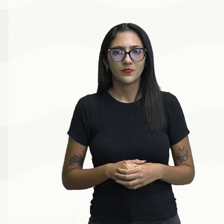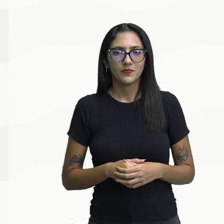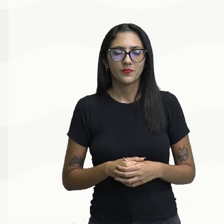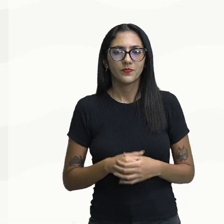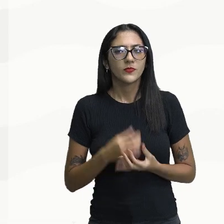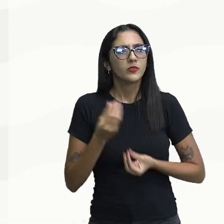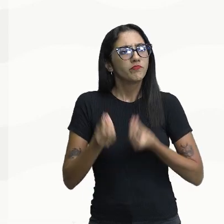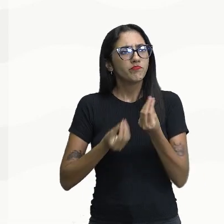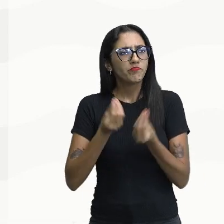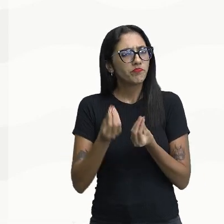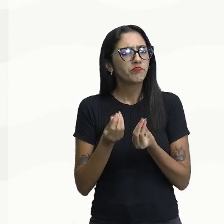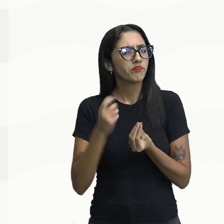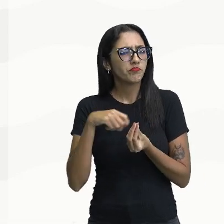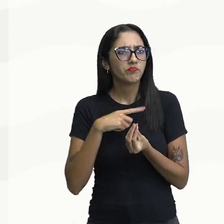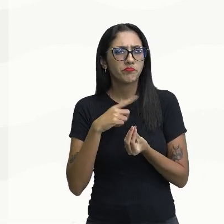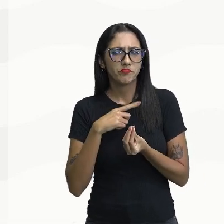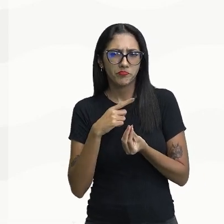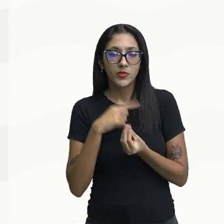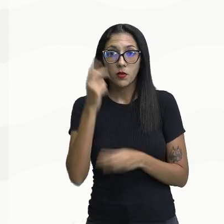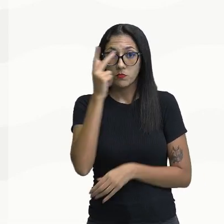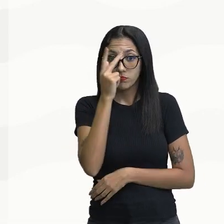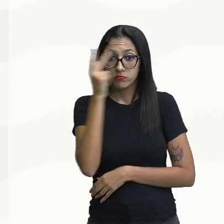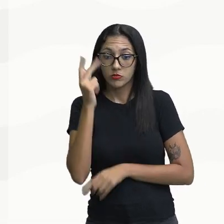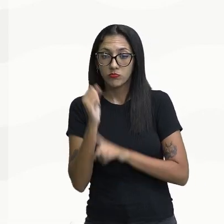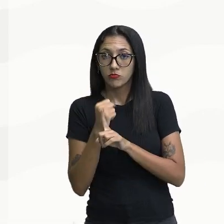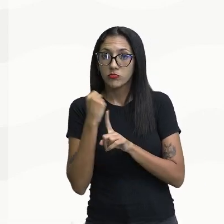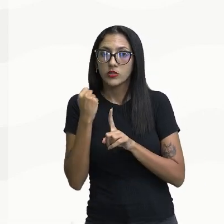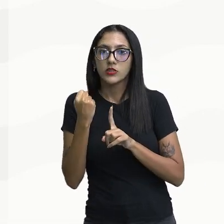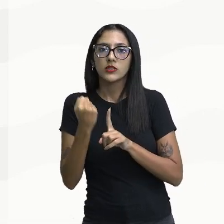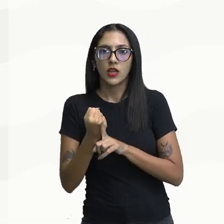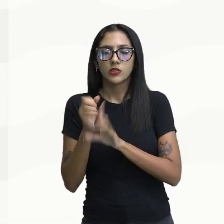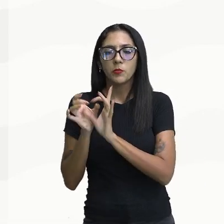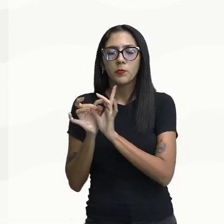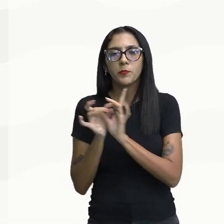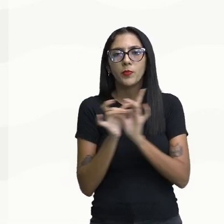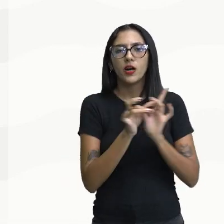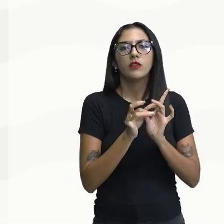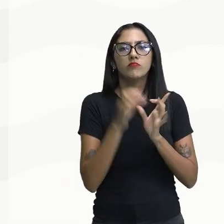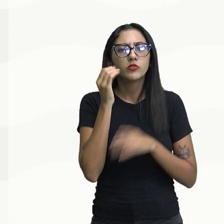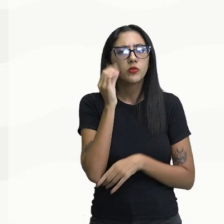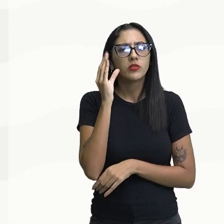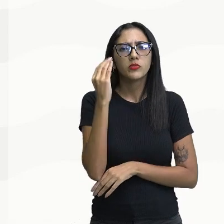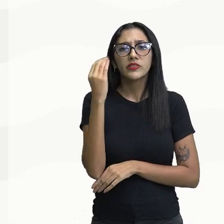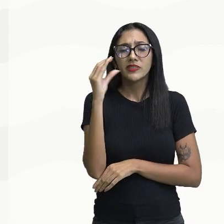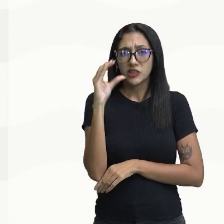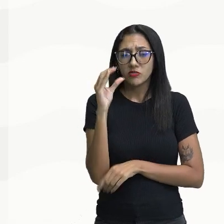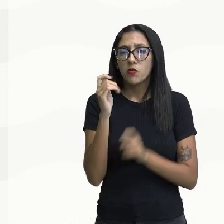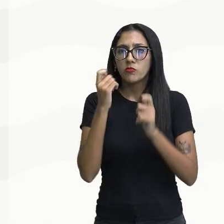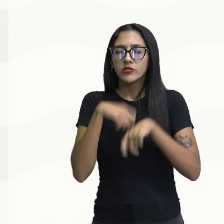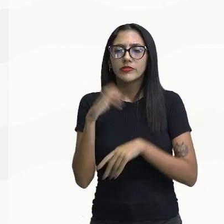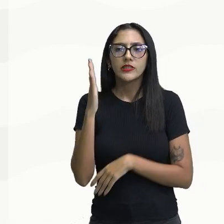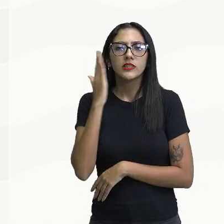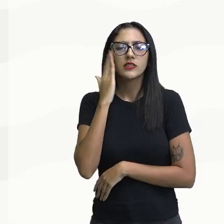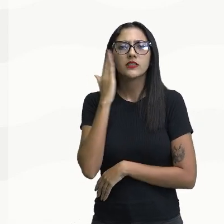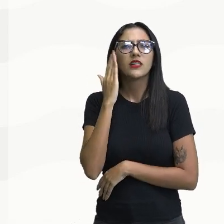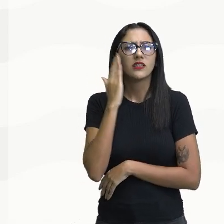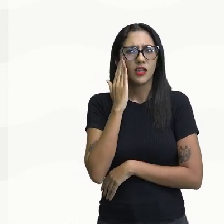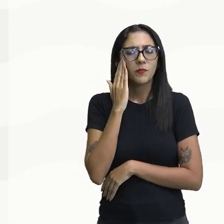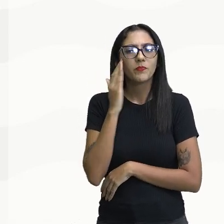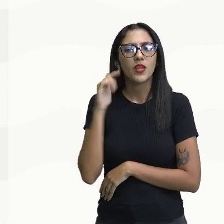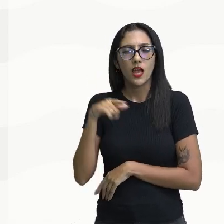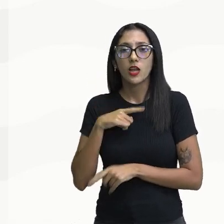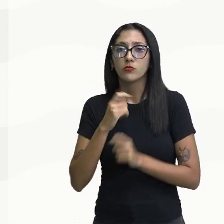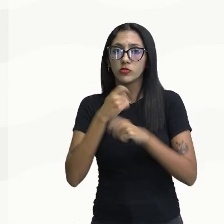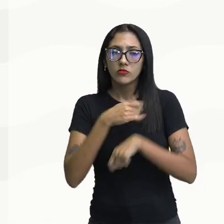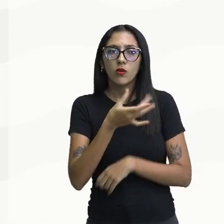Como podemos aproximar as pessoas do conhecimento científico de modo compreensível, fazendo com que elas